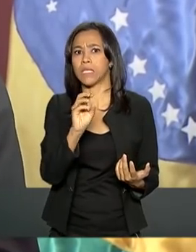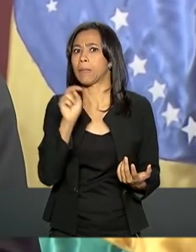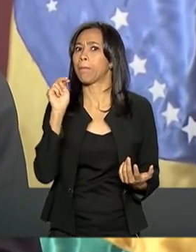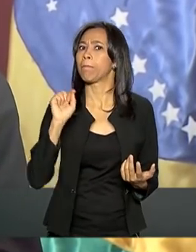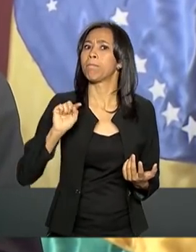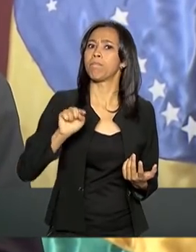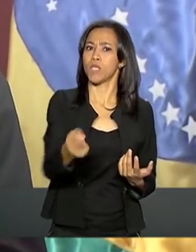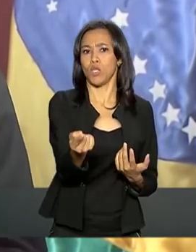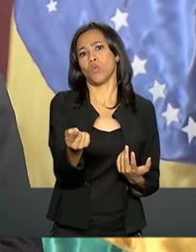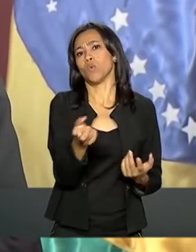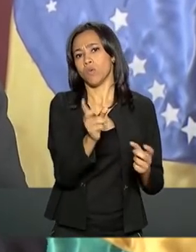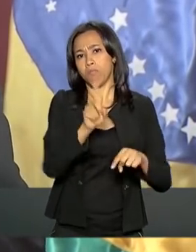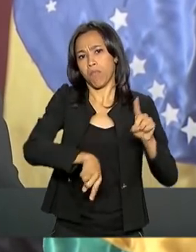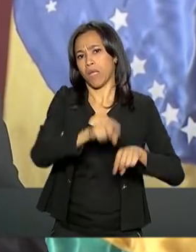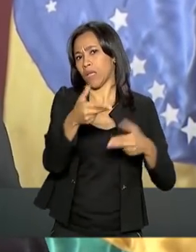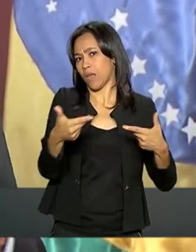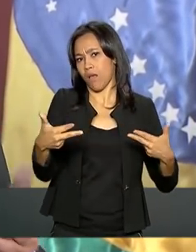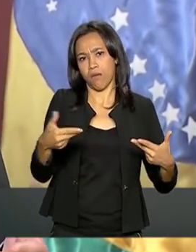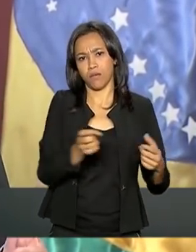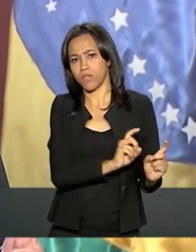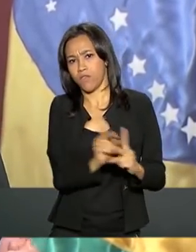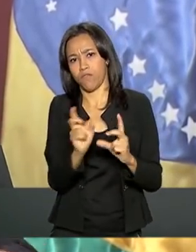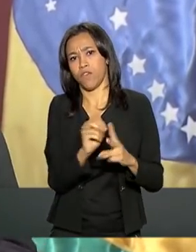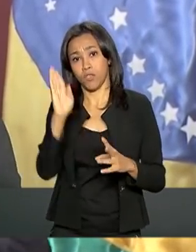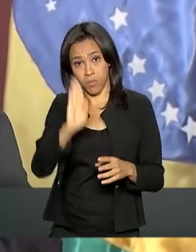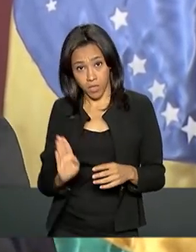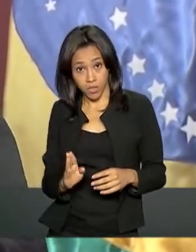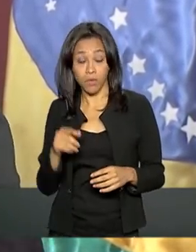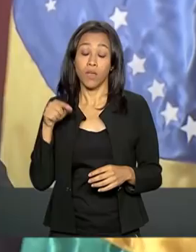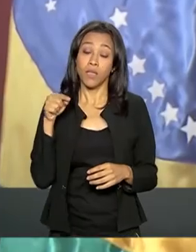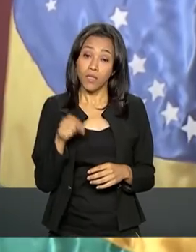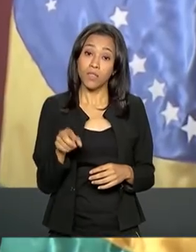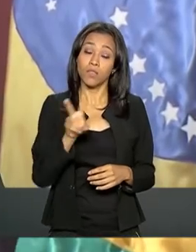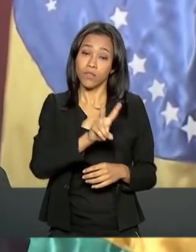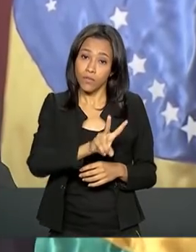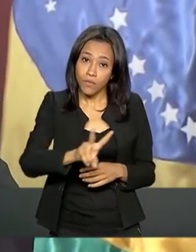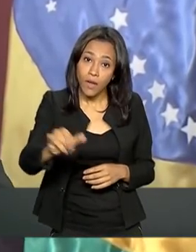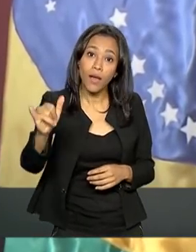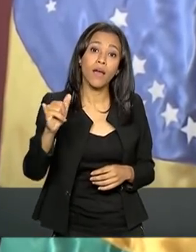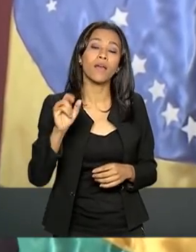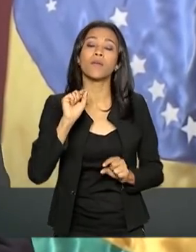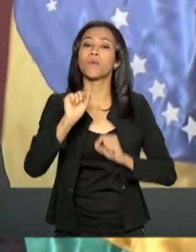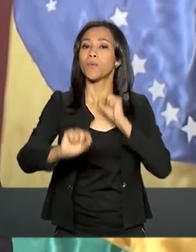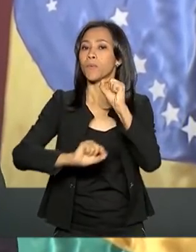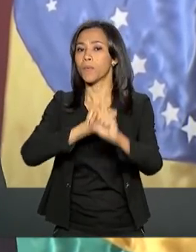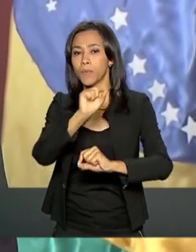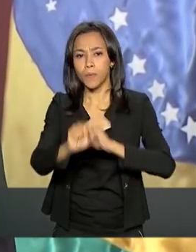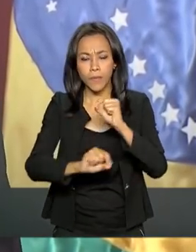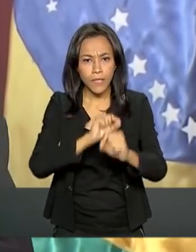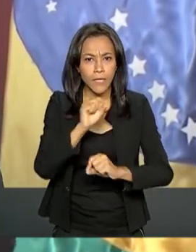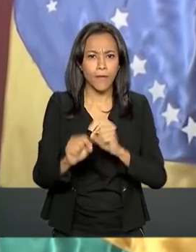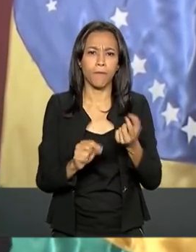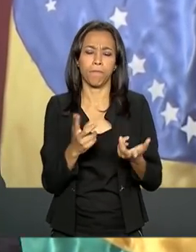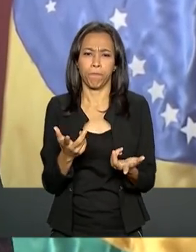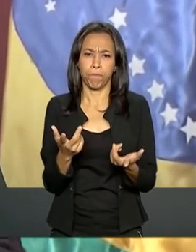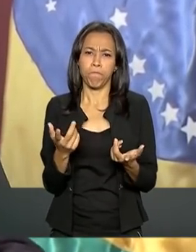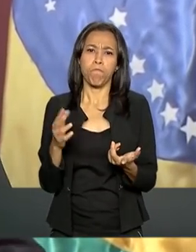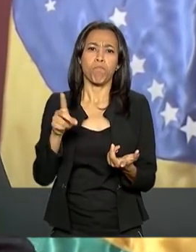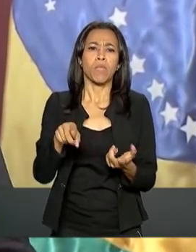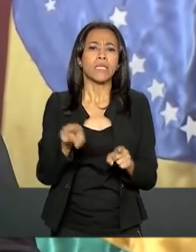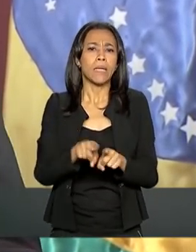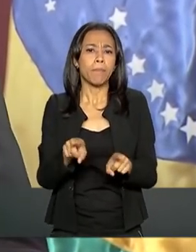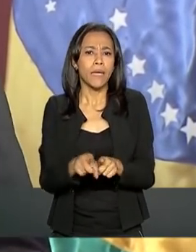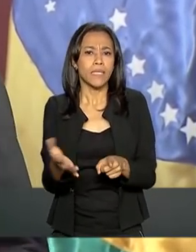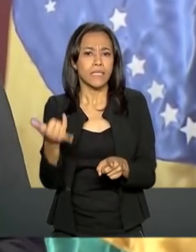que exportam para o Brasil. E este acordo também vai terminar com o RUM, ou seja, estabelecer, fazer que as chamadas